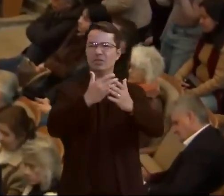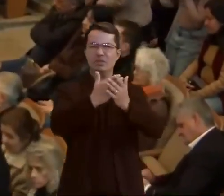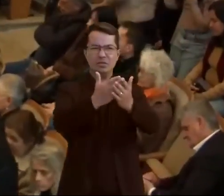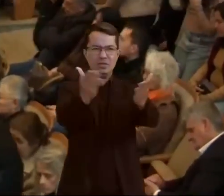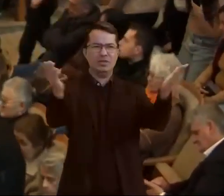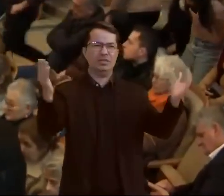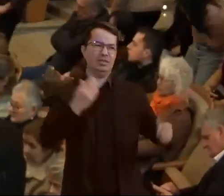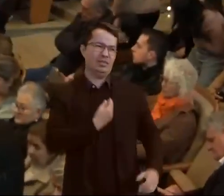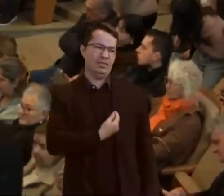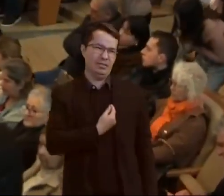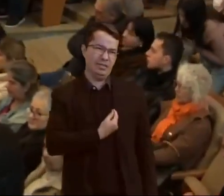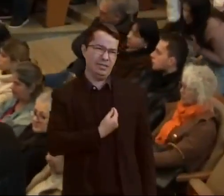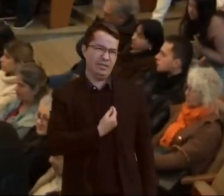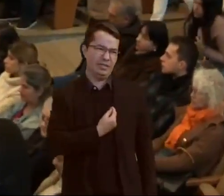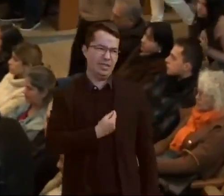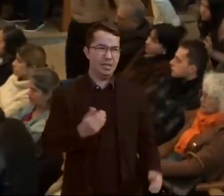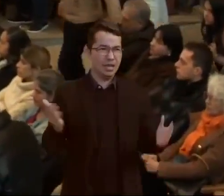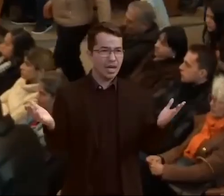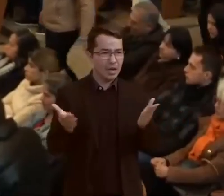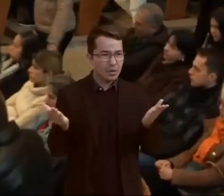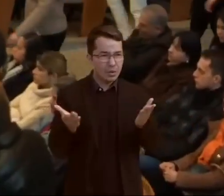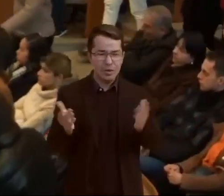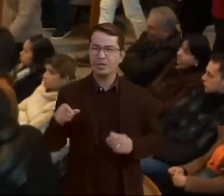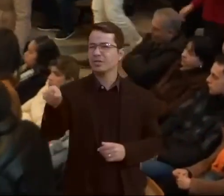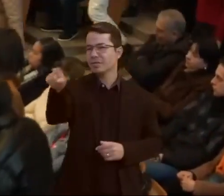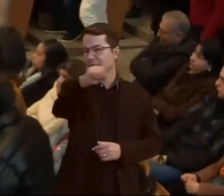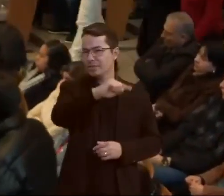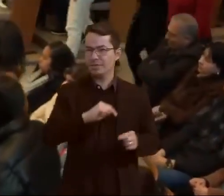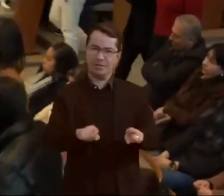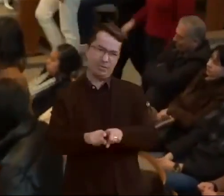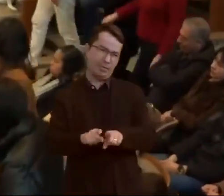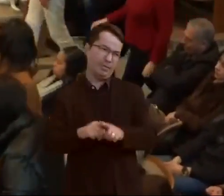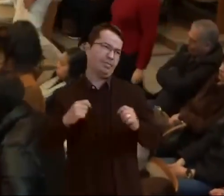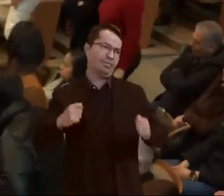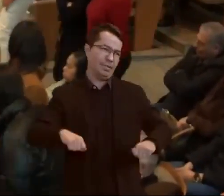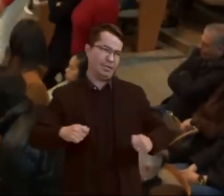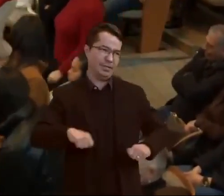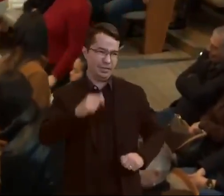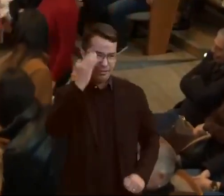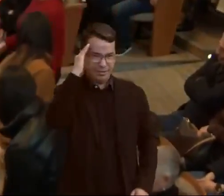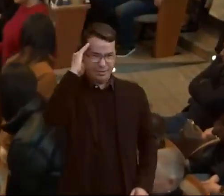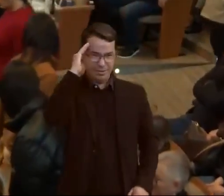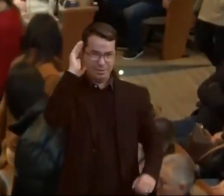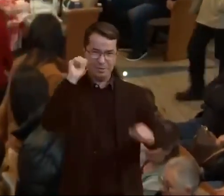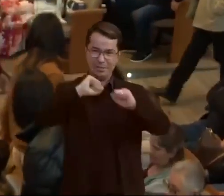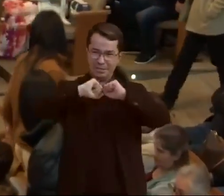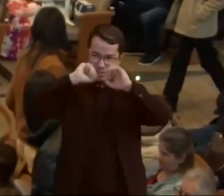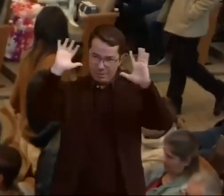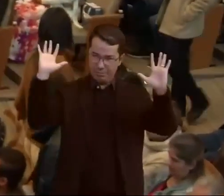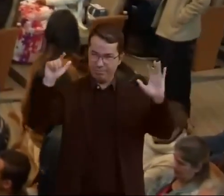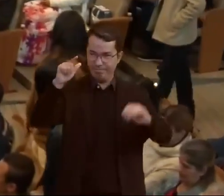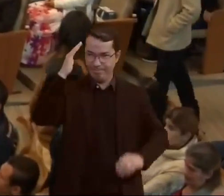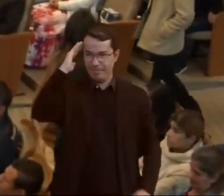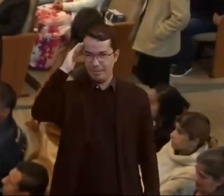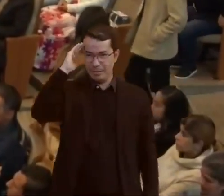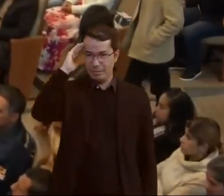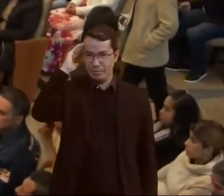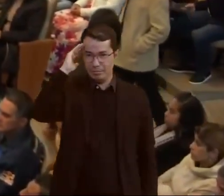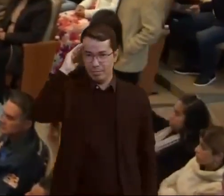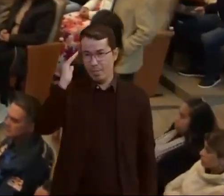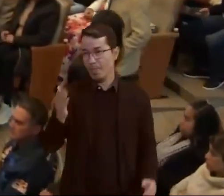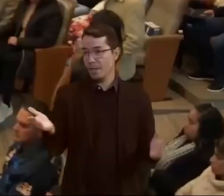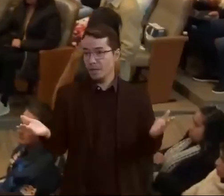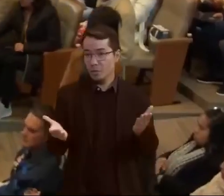cair do céu, agora é a sua parte. Você vai ter que dar passos de fé. Está claro isso? Tá? Então você vai dar o